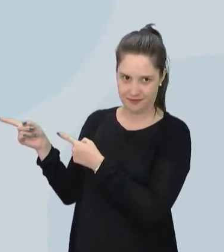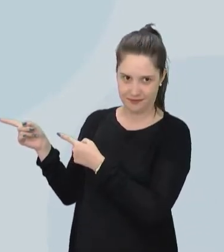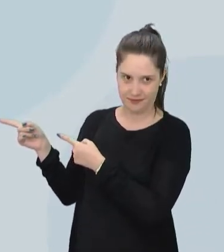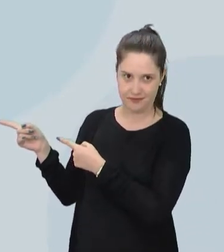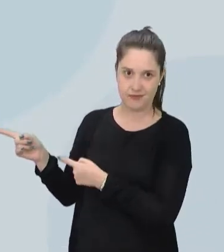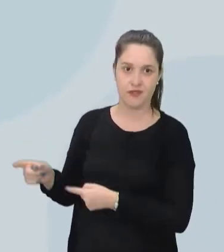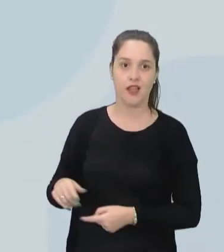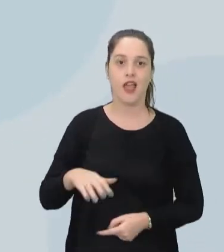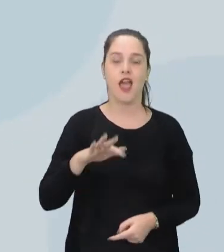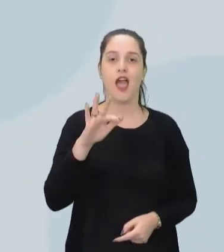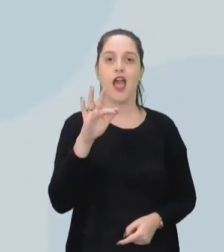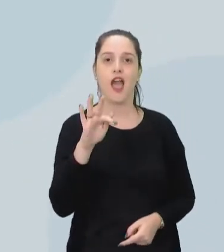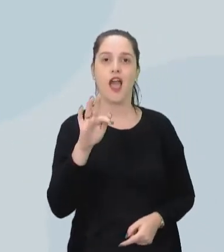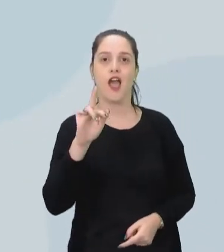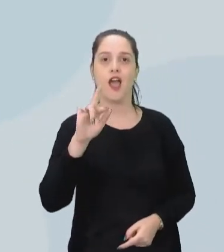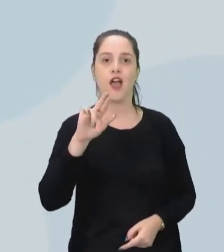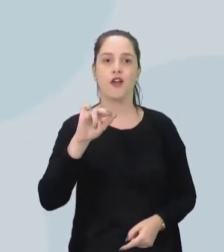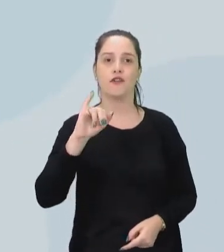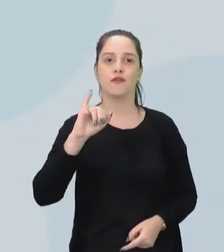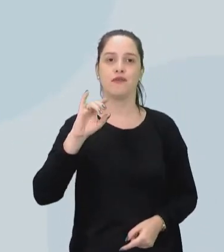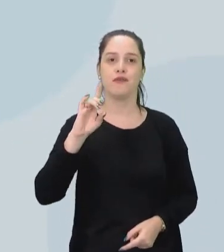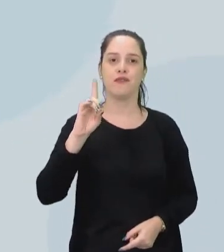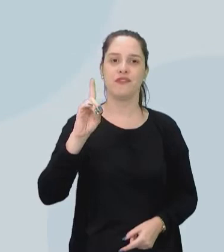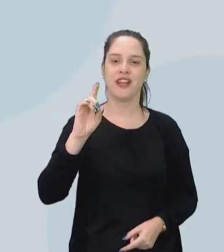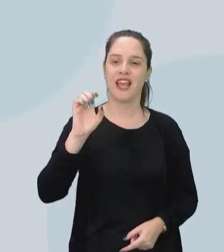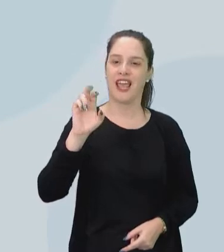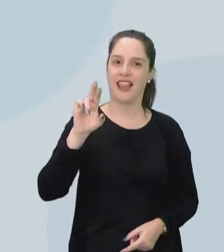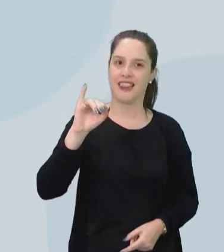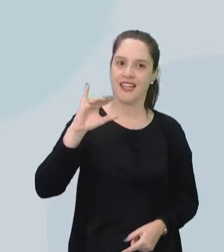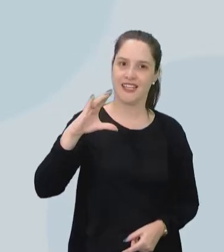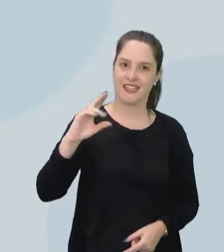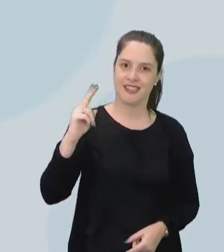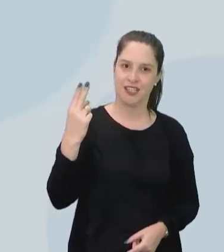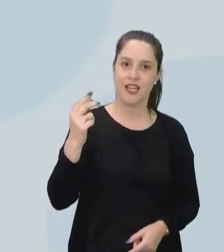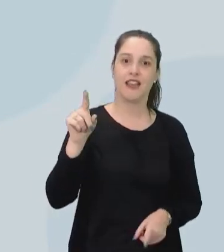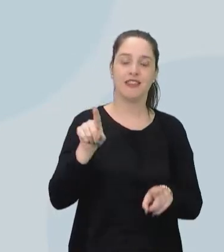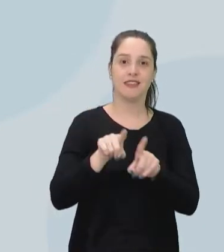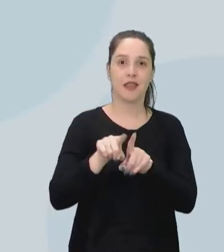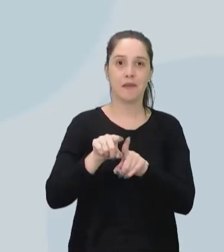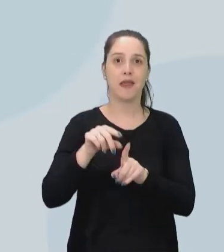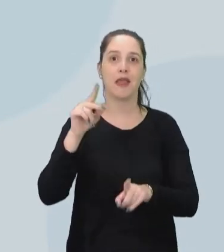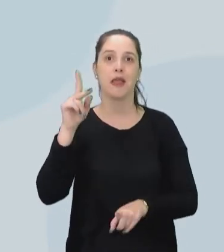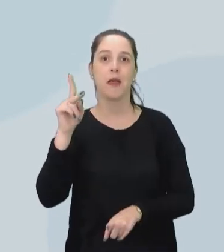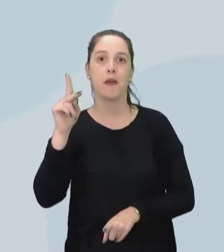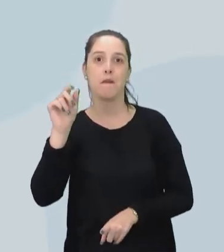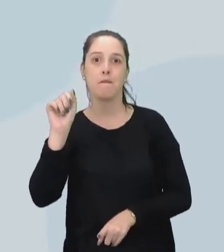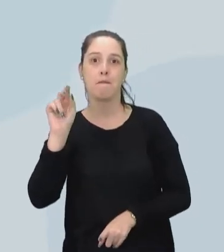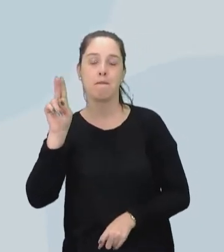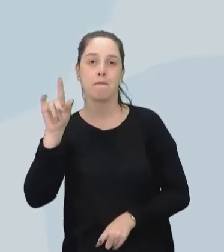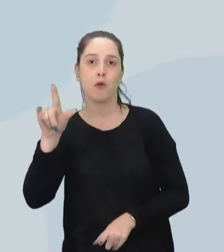Haxel versus Paul Vidal de la Blache. Essa é uma batalha mental, não é uma